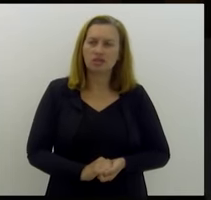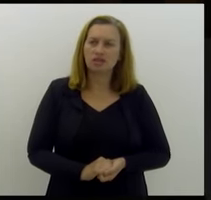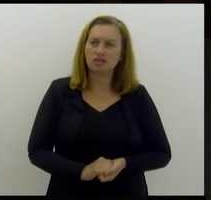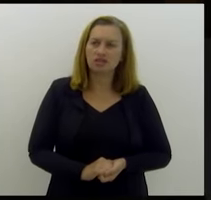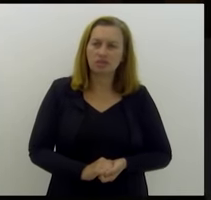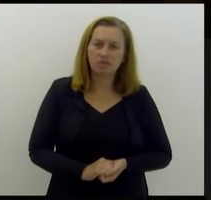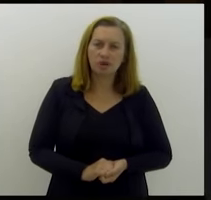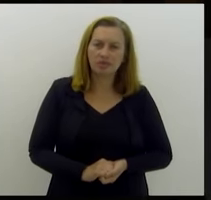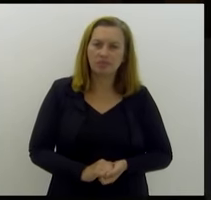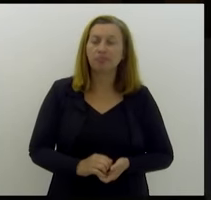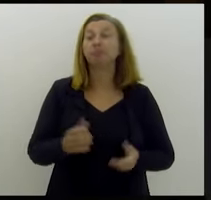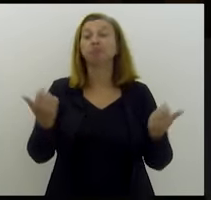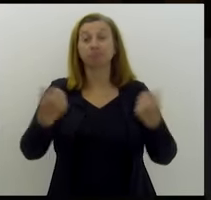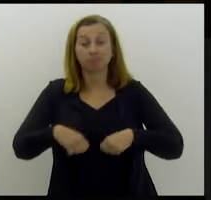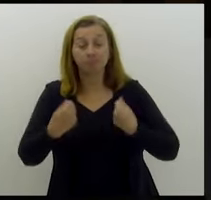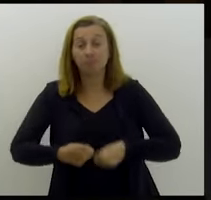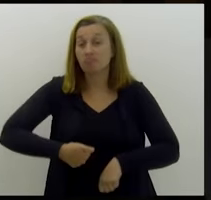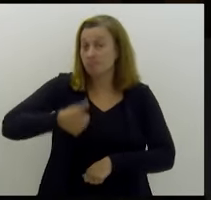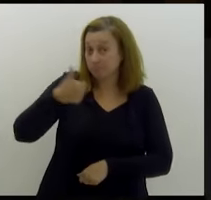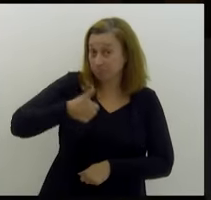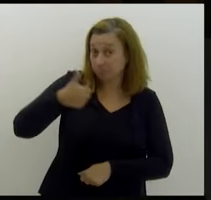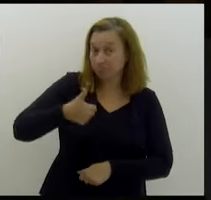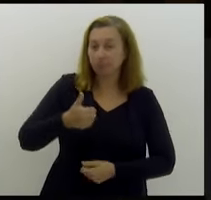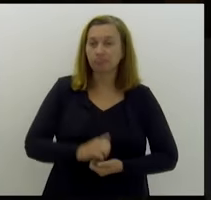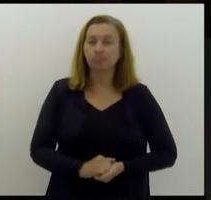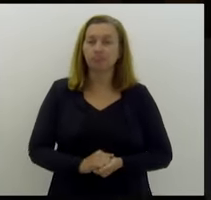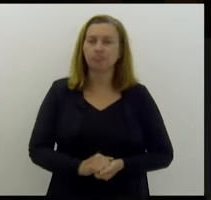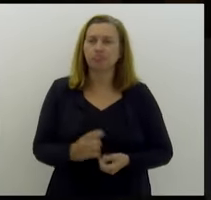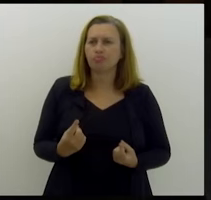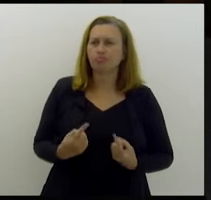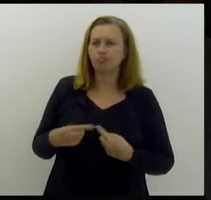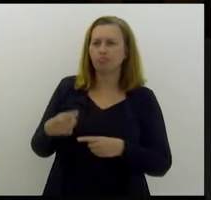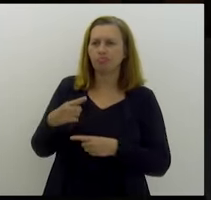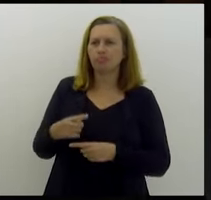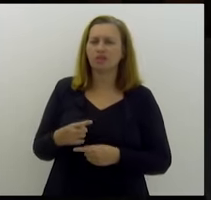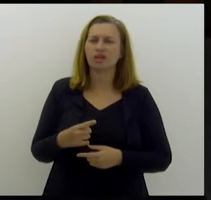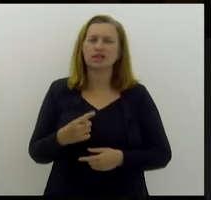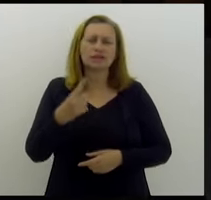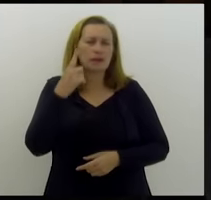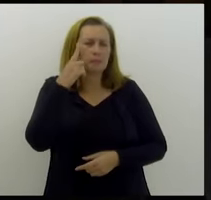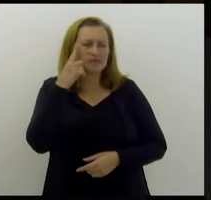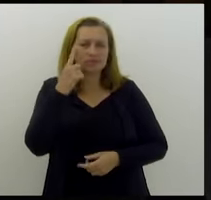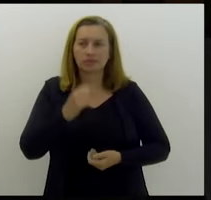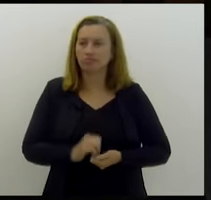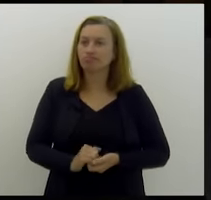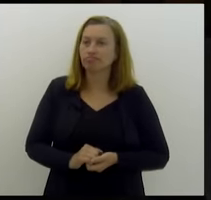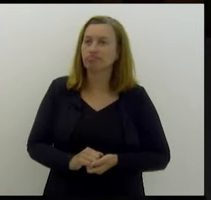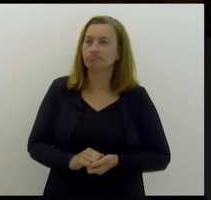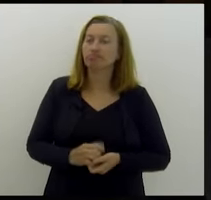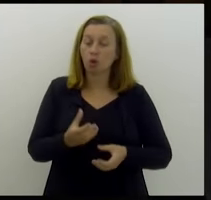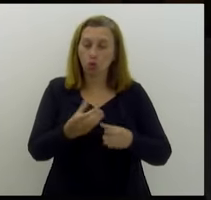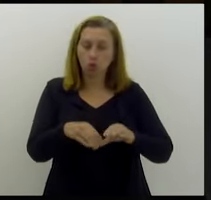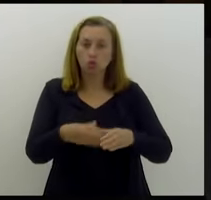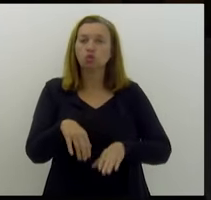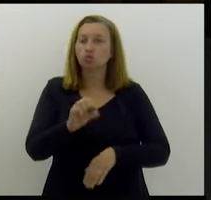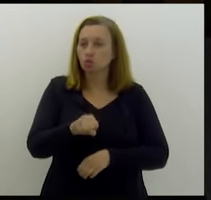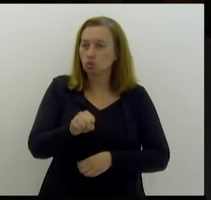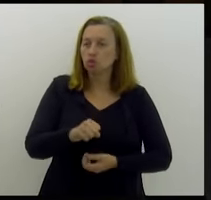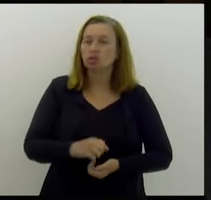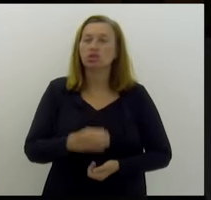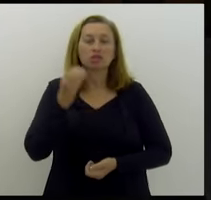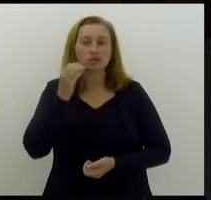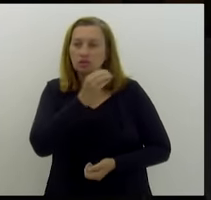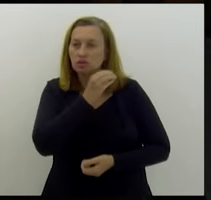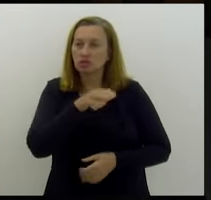gente precisa em primeiro lugar enfrentar essa lógica de máquina fisiológica a gente quer concurso Sim a gente quer que o Cláudio